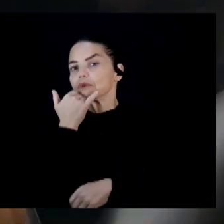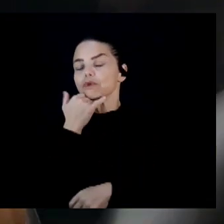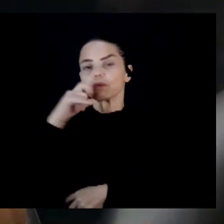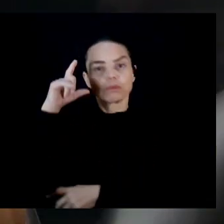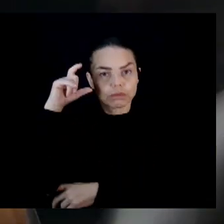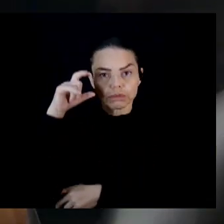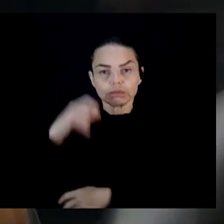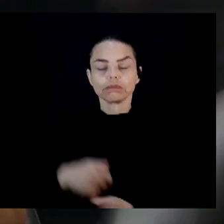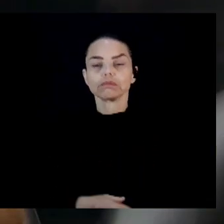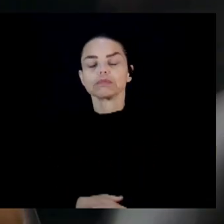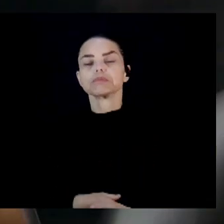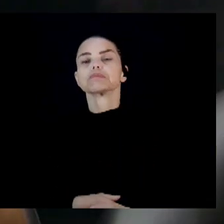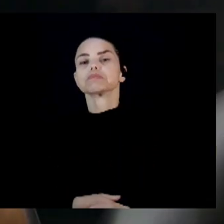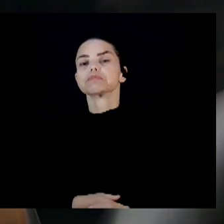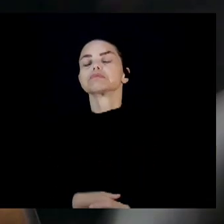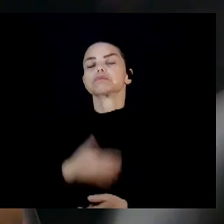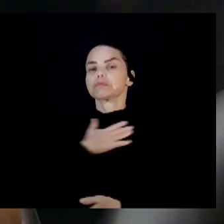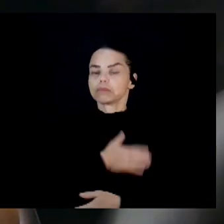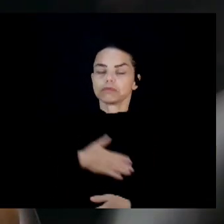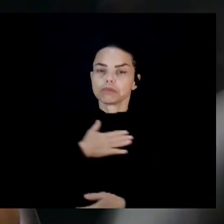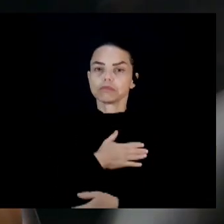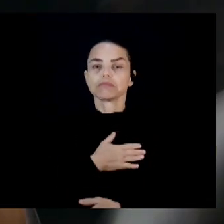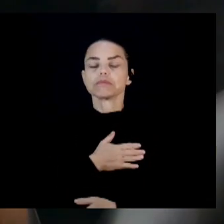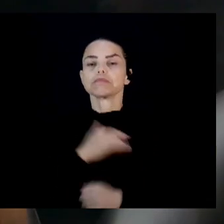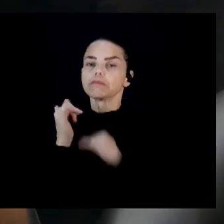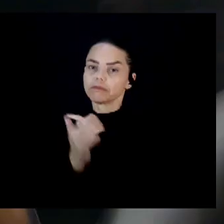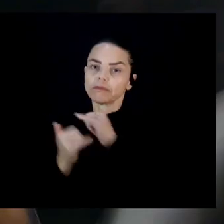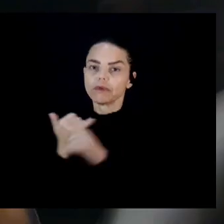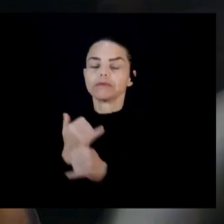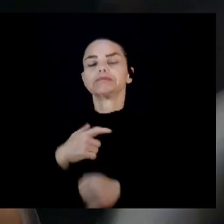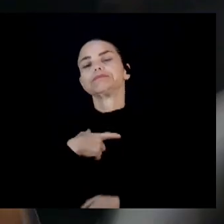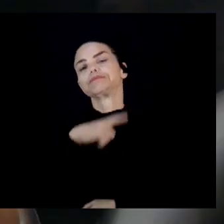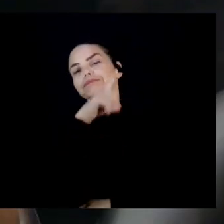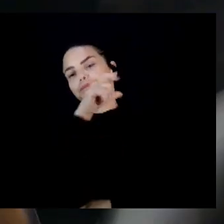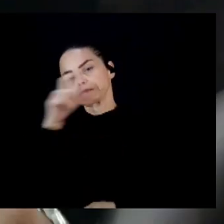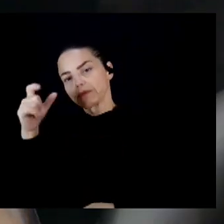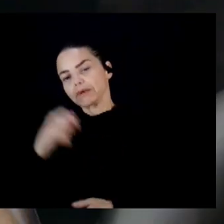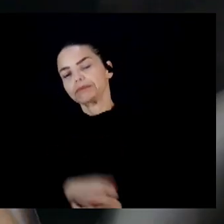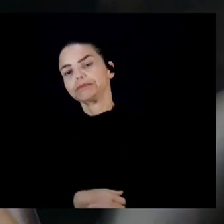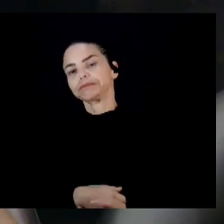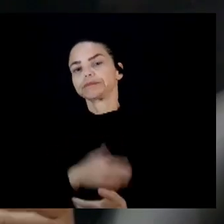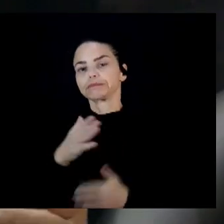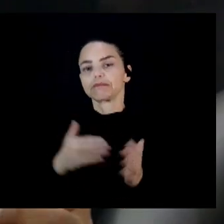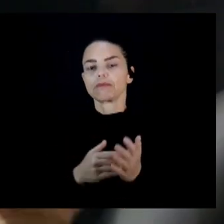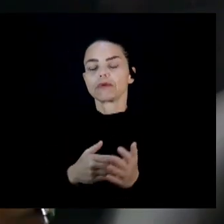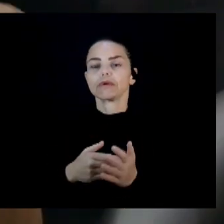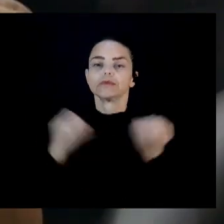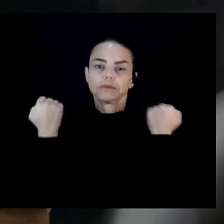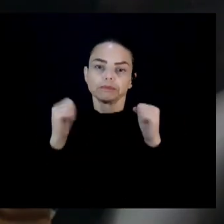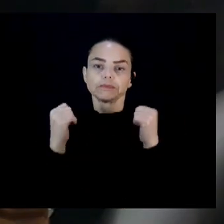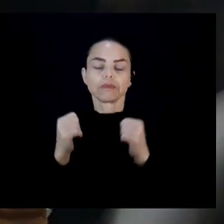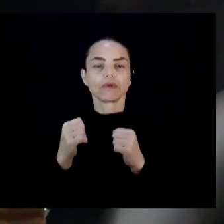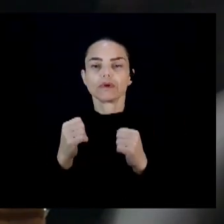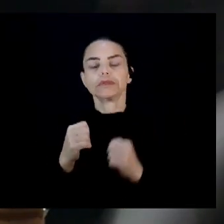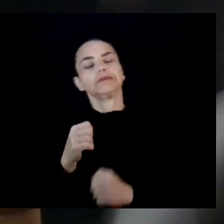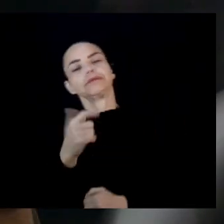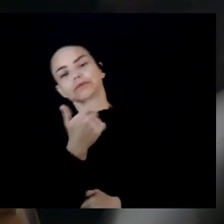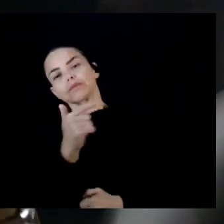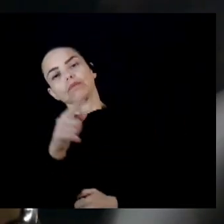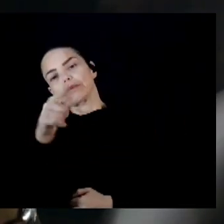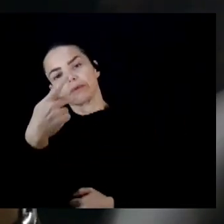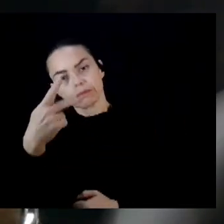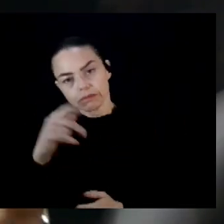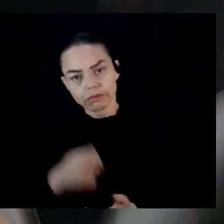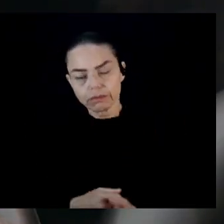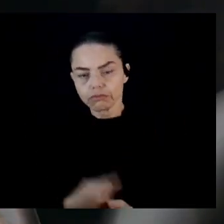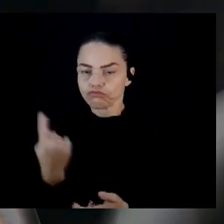bater na tecla que a internet e o Instagram tem todos os treinos, menos o seu. É preciso individualizar o treino. Eu sei que